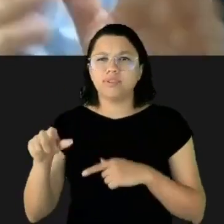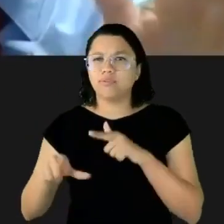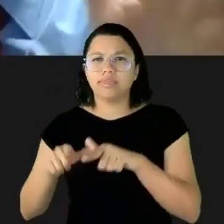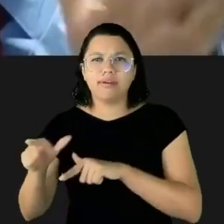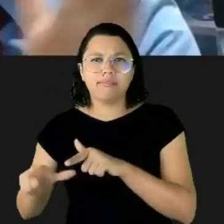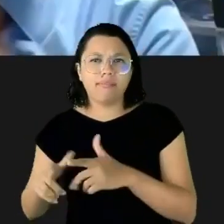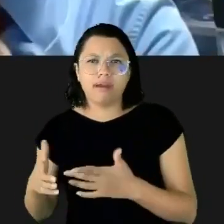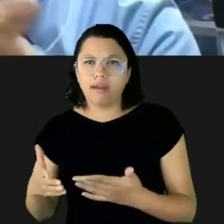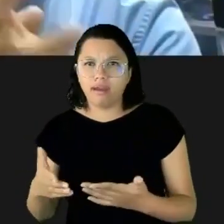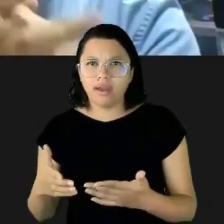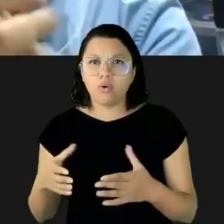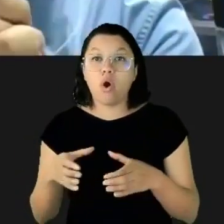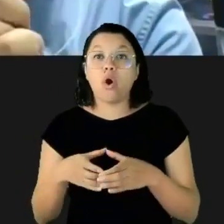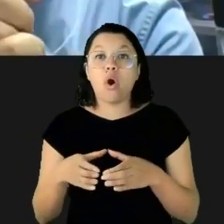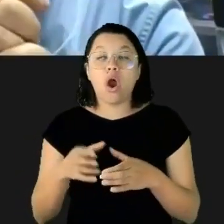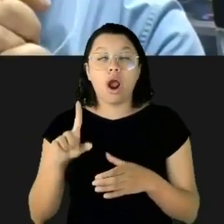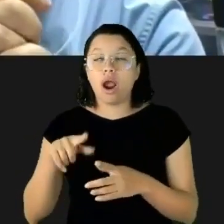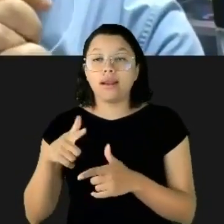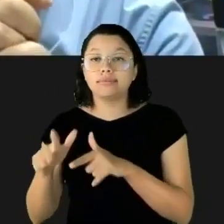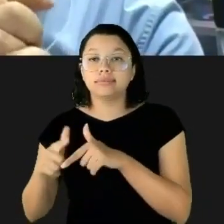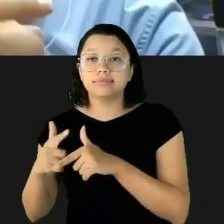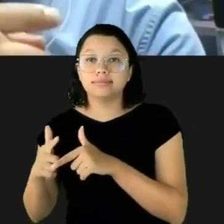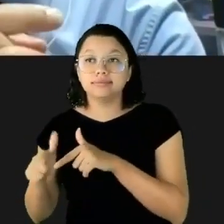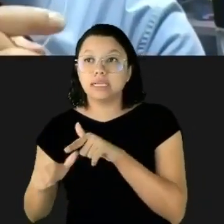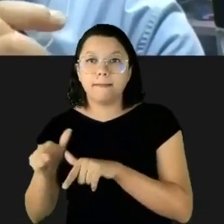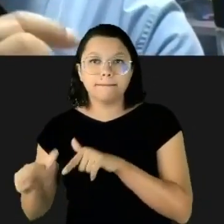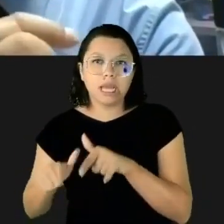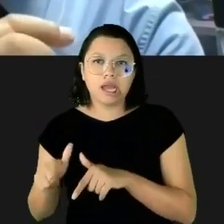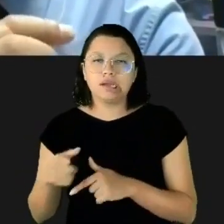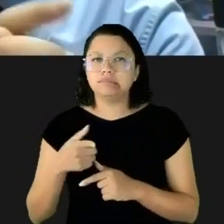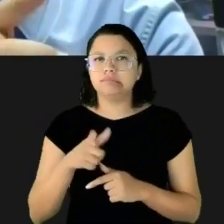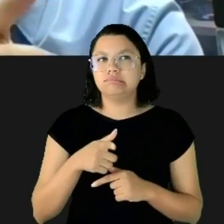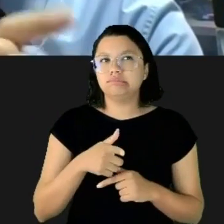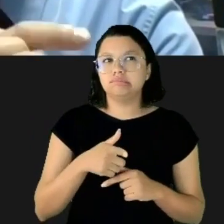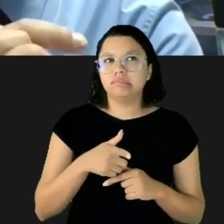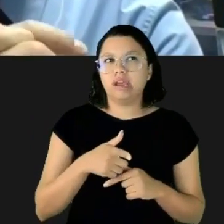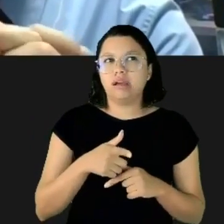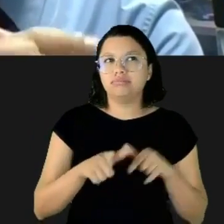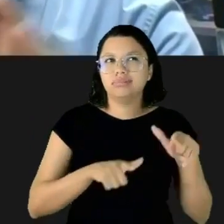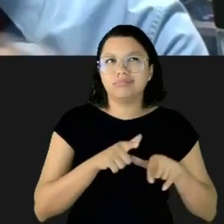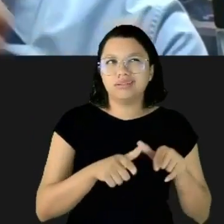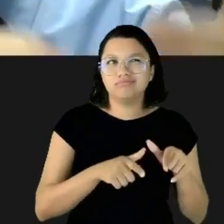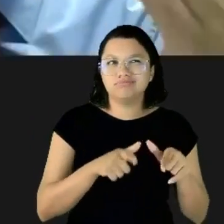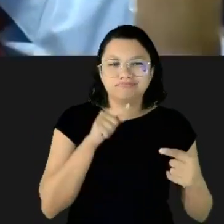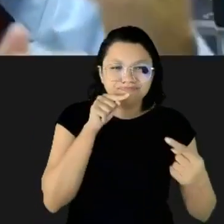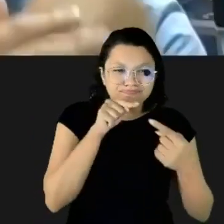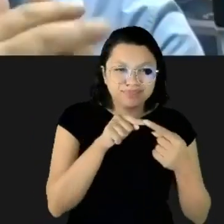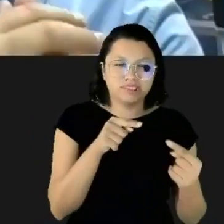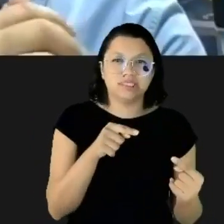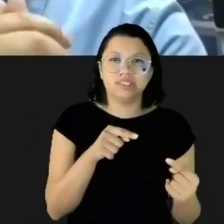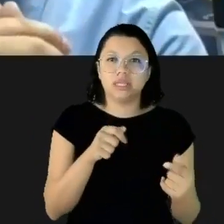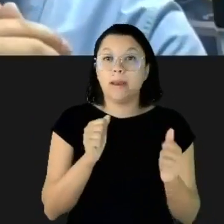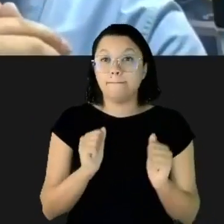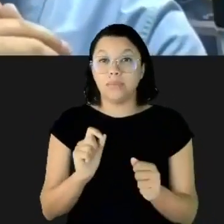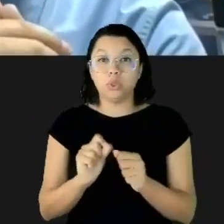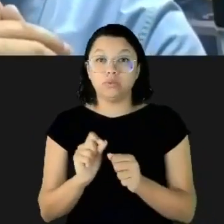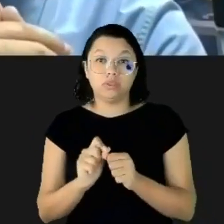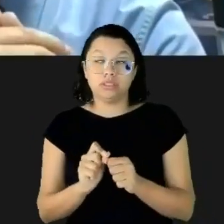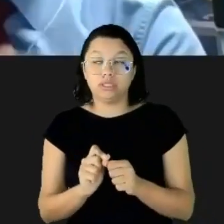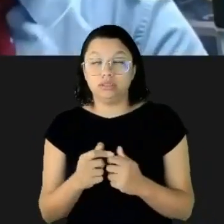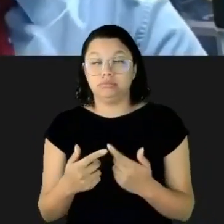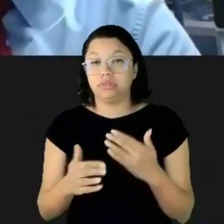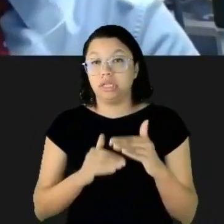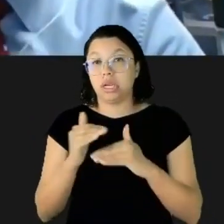tarefa ele não é ele não tem uma função específica você pode fazer isso pelas